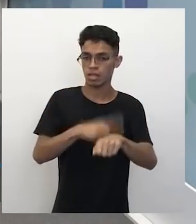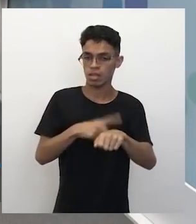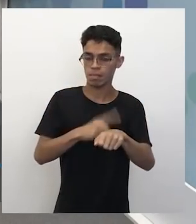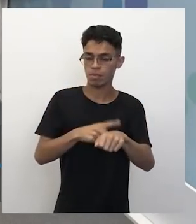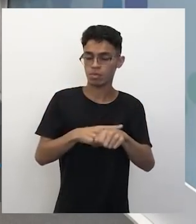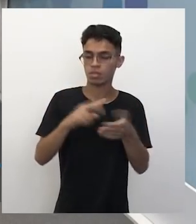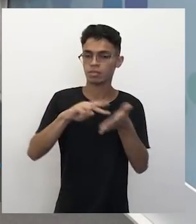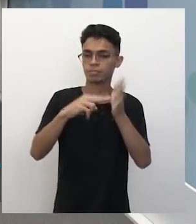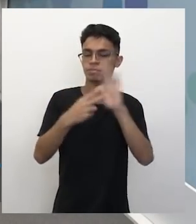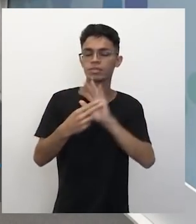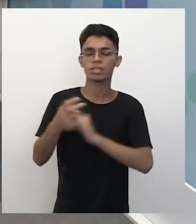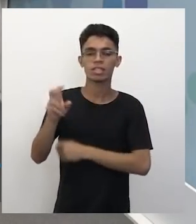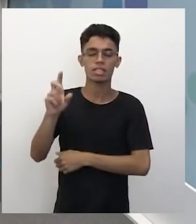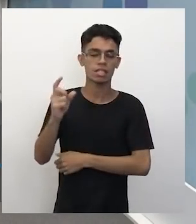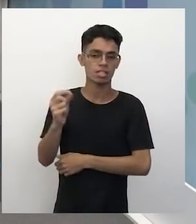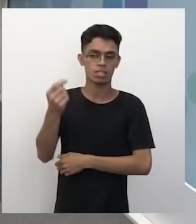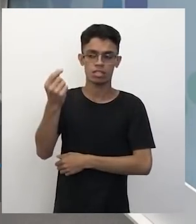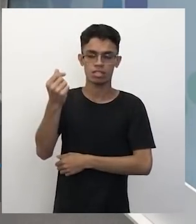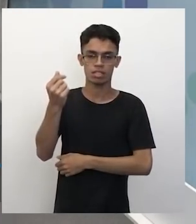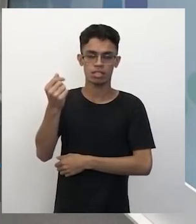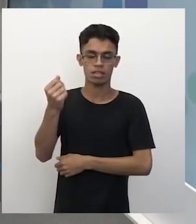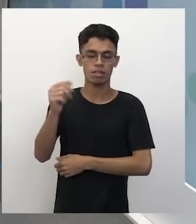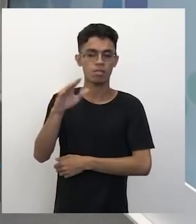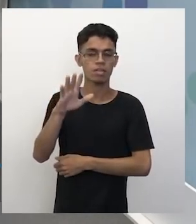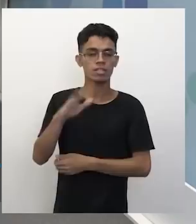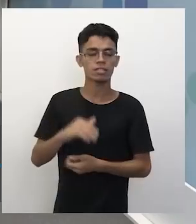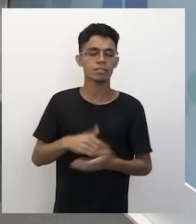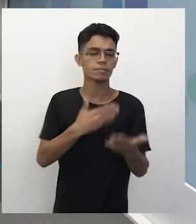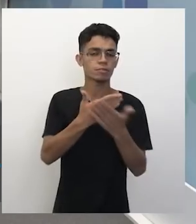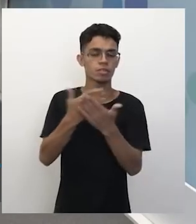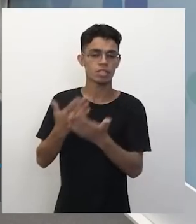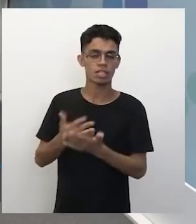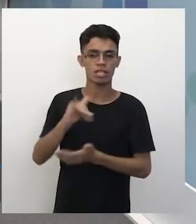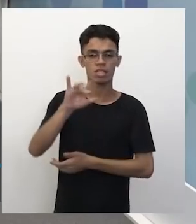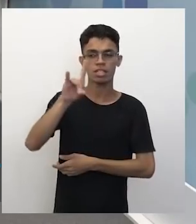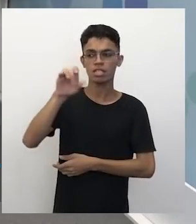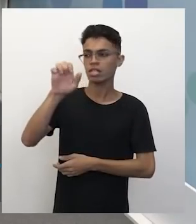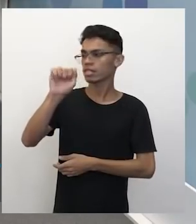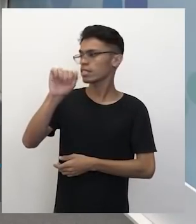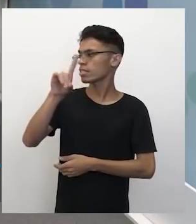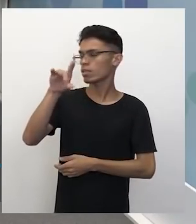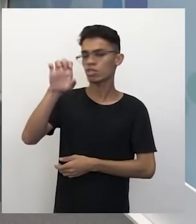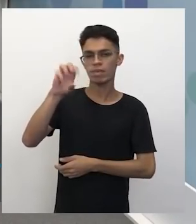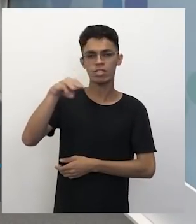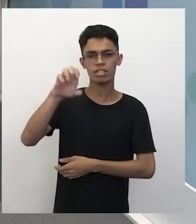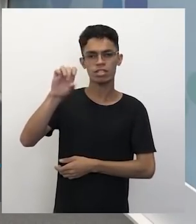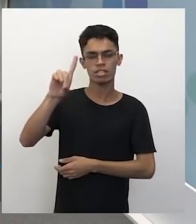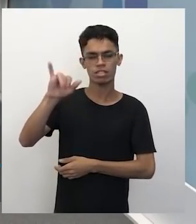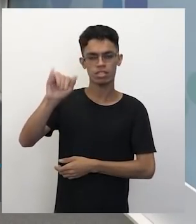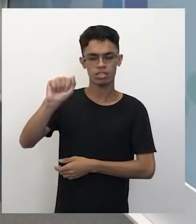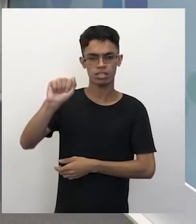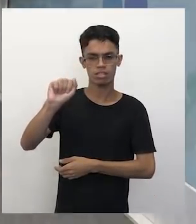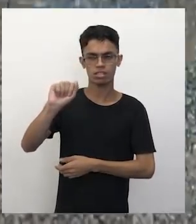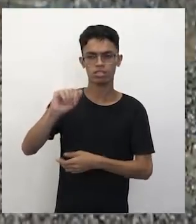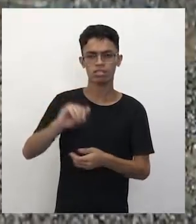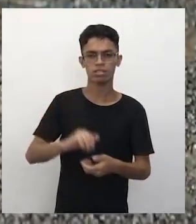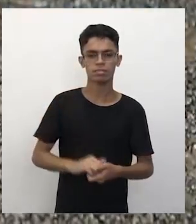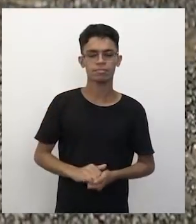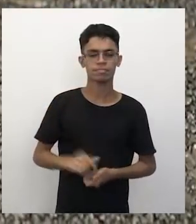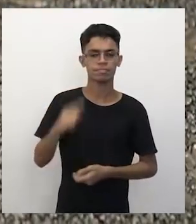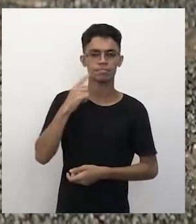estudar a Idade Média e a gente começa a entrar nessa questão. Isso mesmo, Pro. Eu vou colocar mais uma tela para vocês. Dá uma